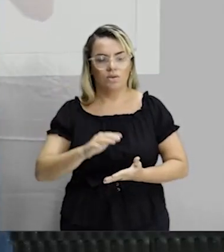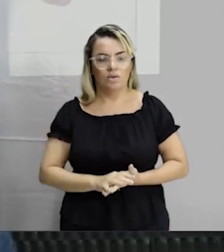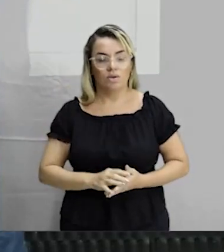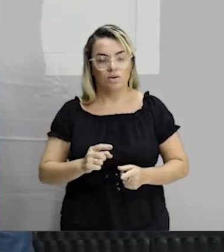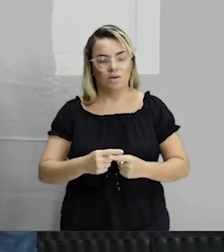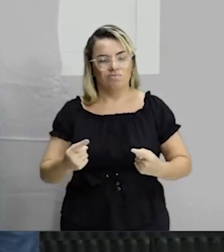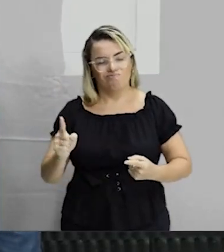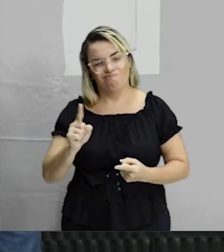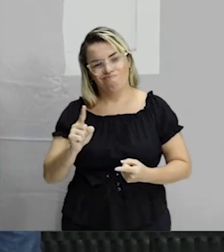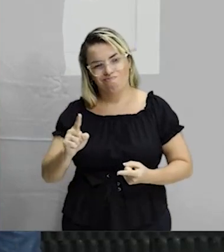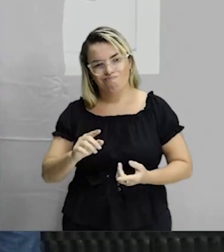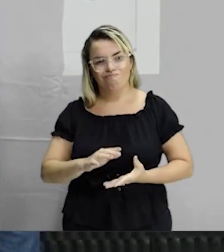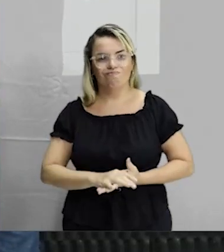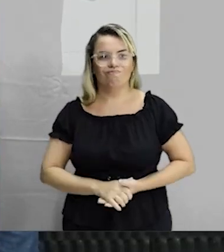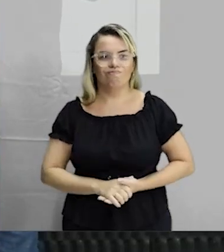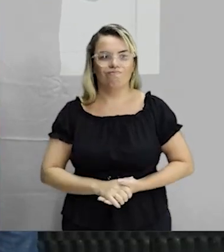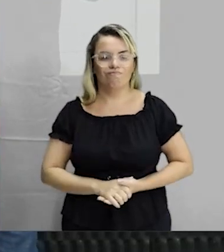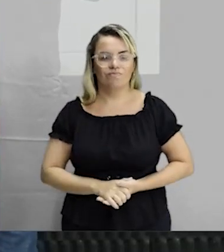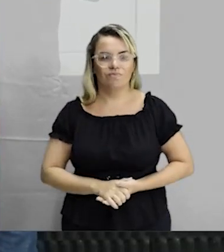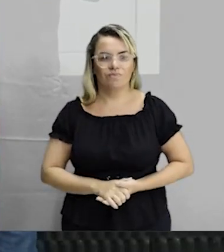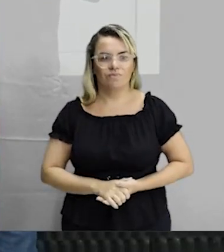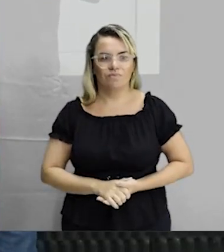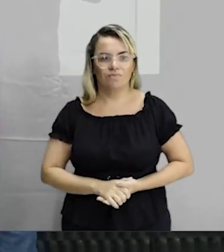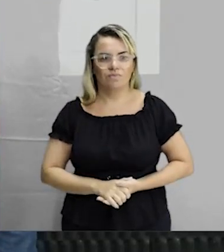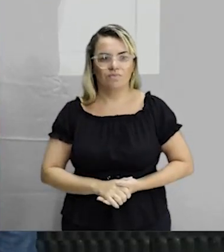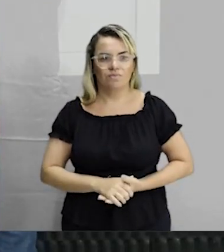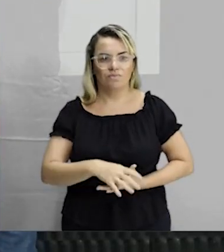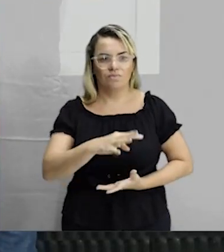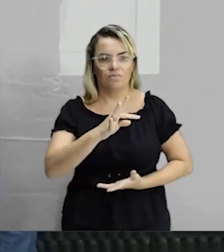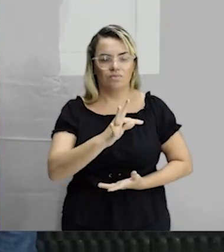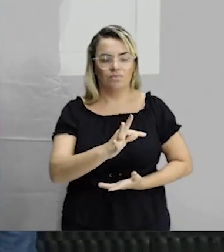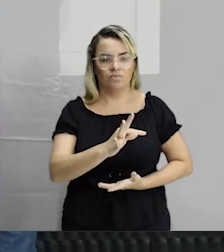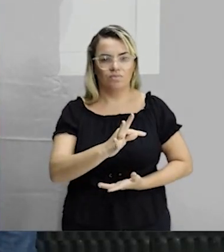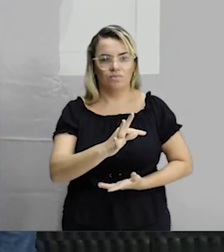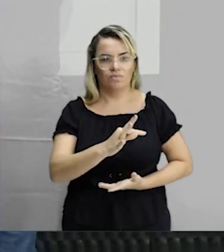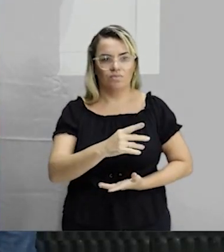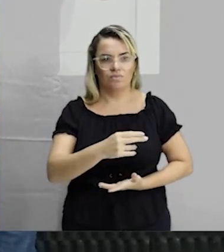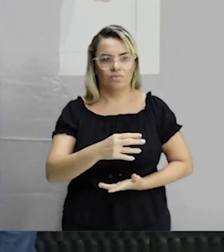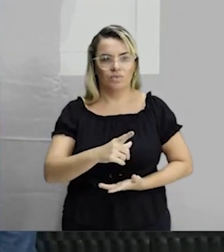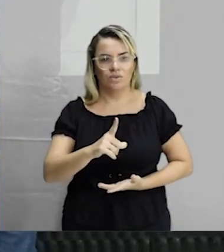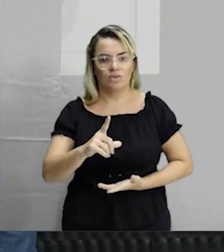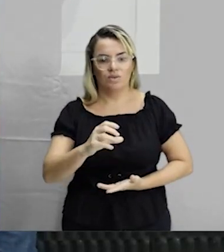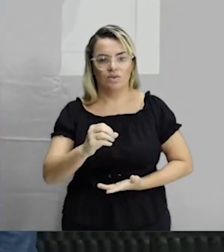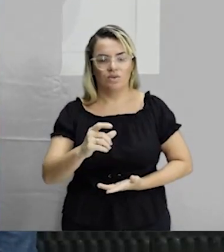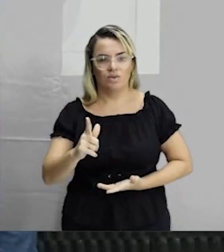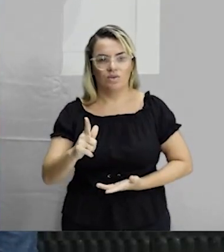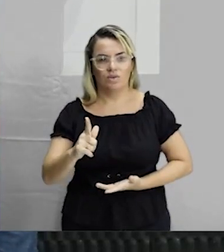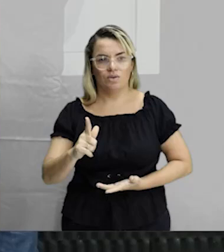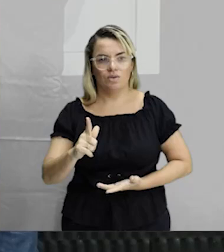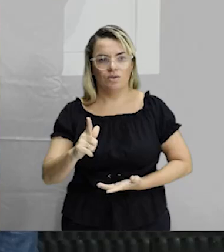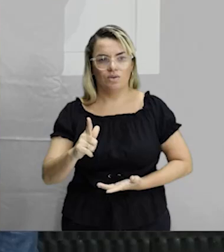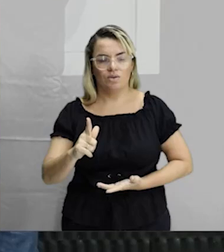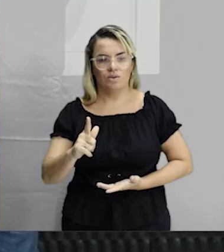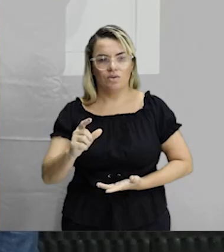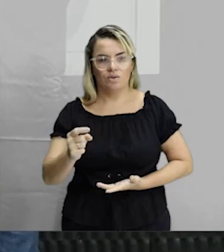Então, esse t aqui, ele vai ser o logaritmo de